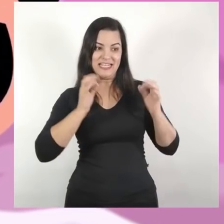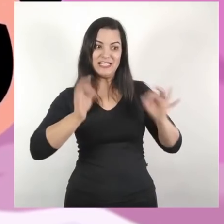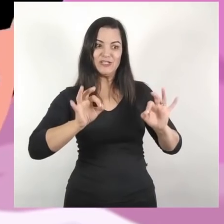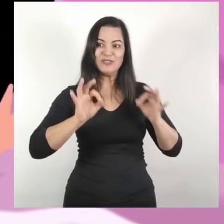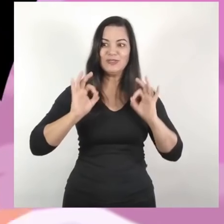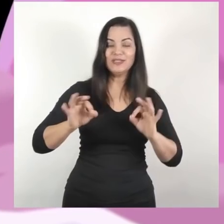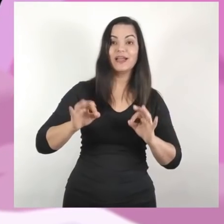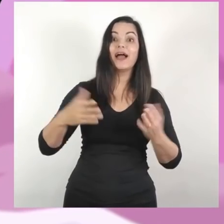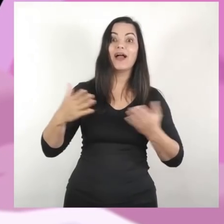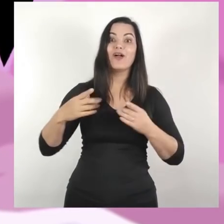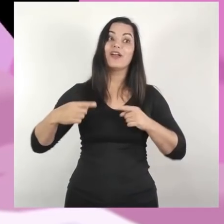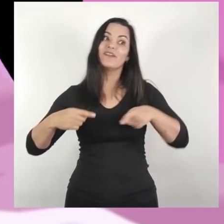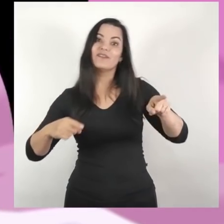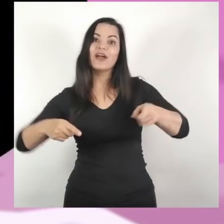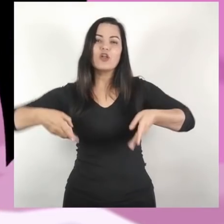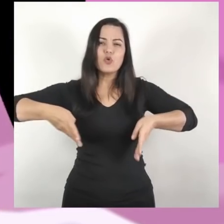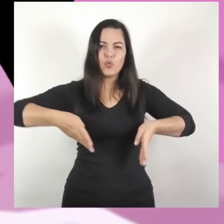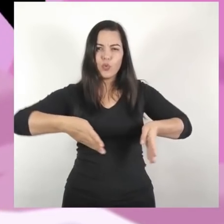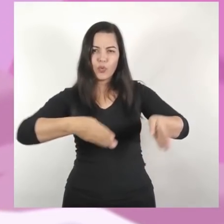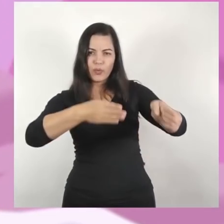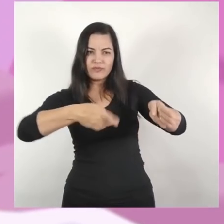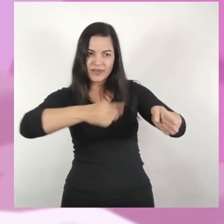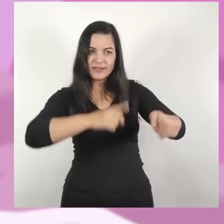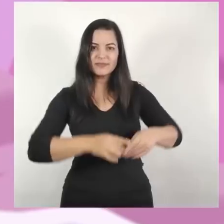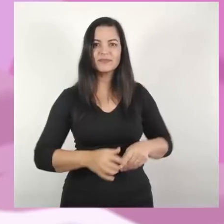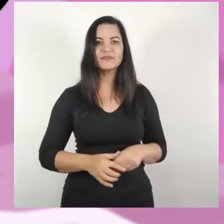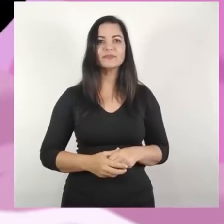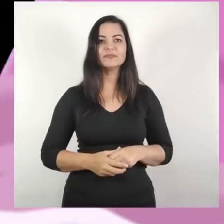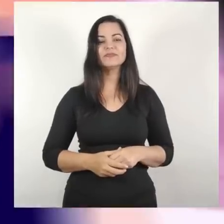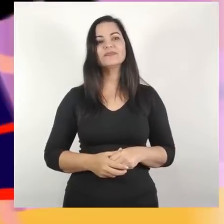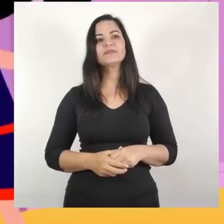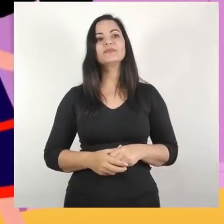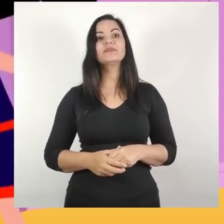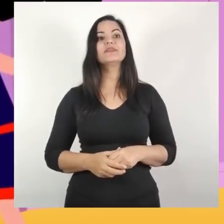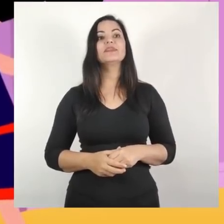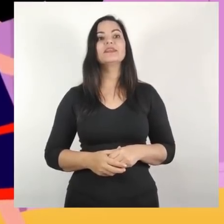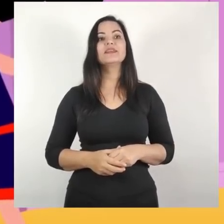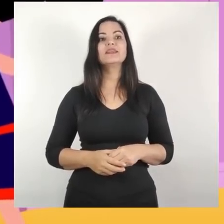Isso, pessoal! Agora lá do corredor.